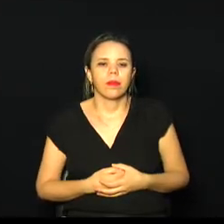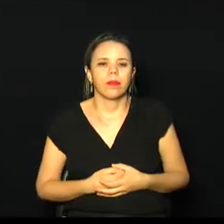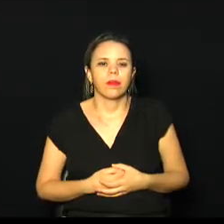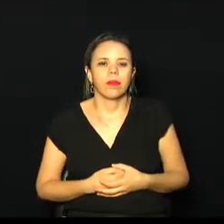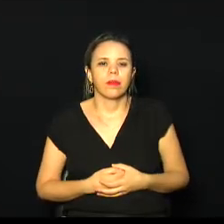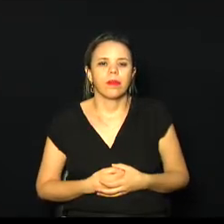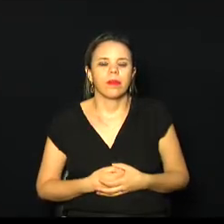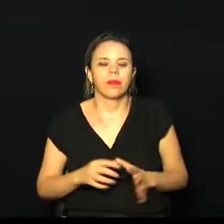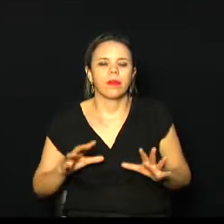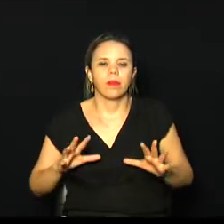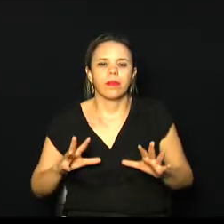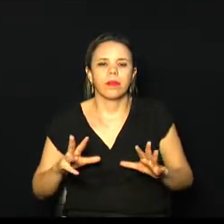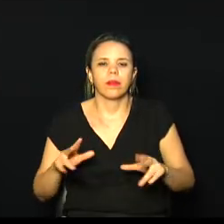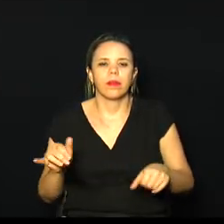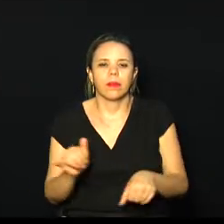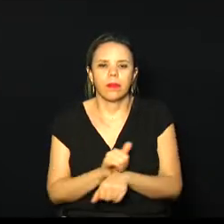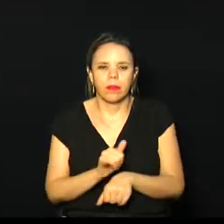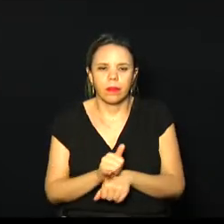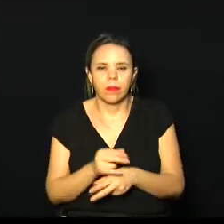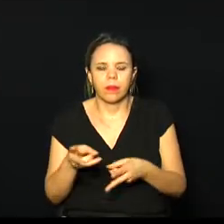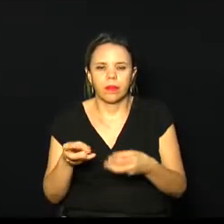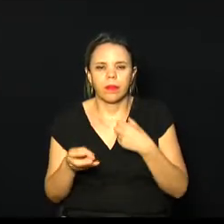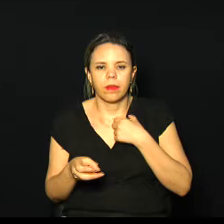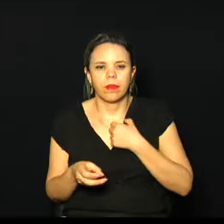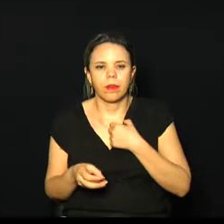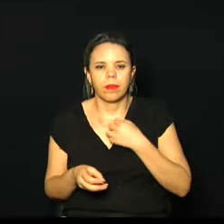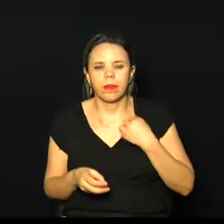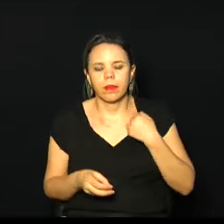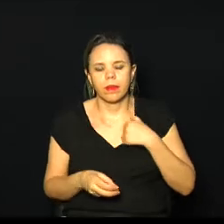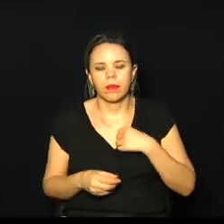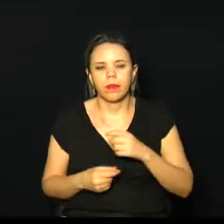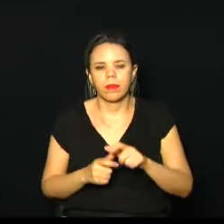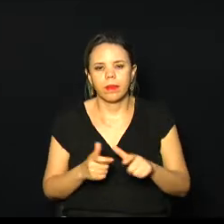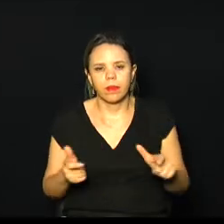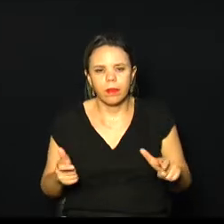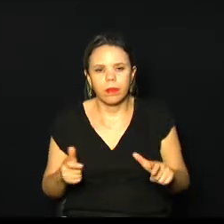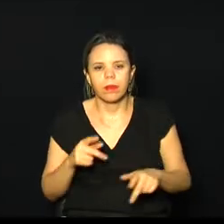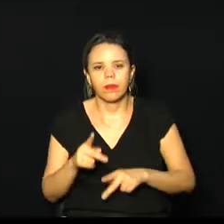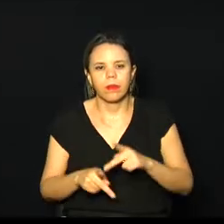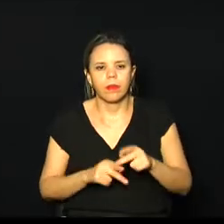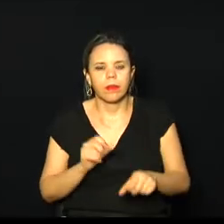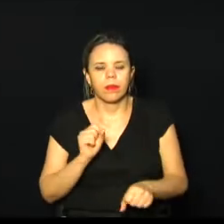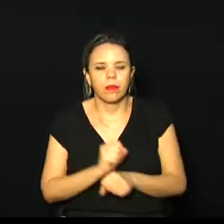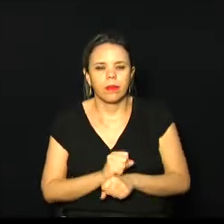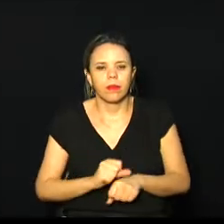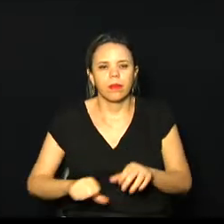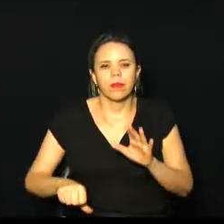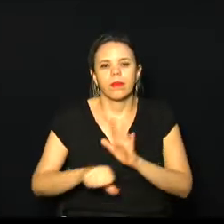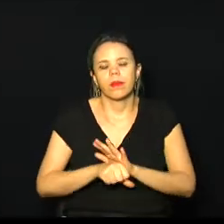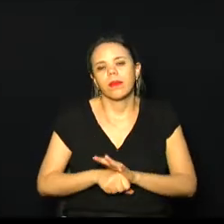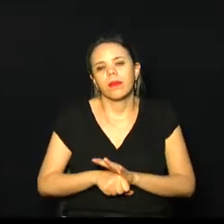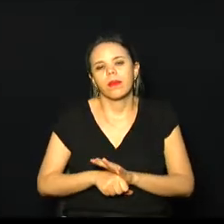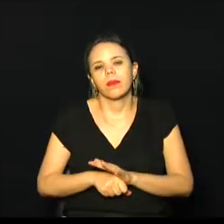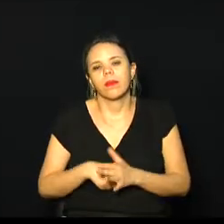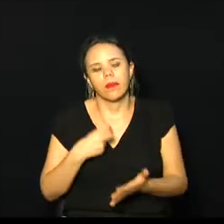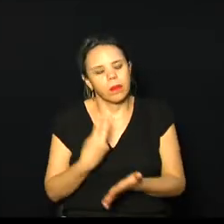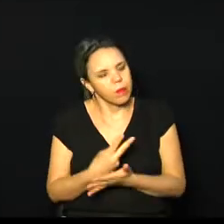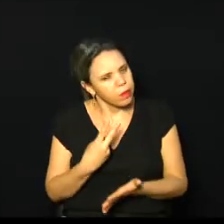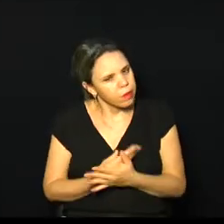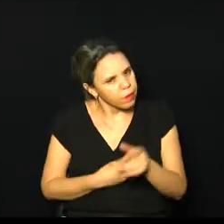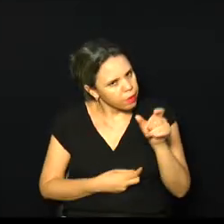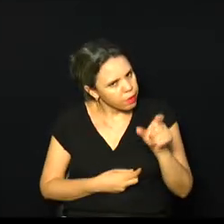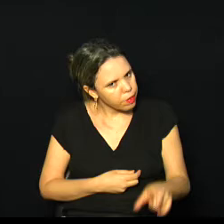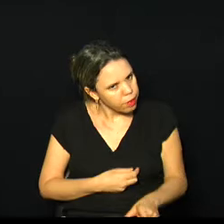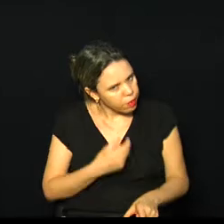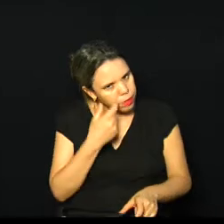esses mecanismos, a gente percebeu que há um índice alto de reincidências dos crimes envolvendo as mesmas vítimas